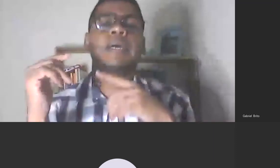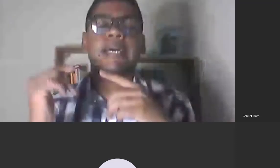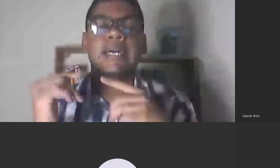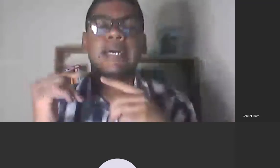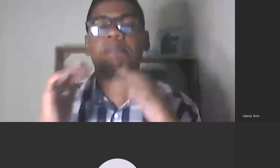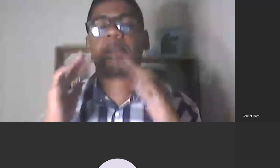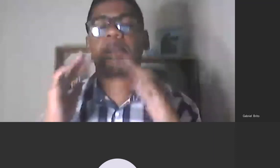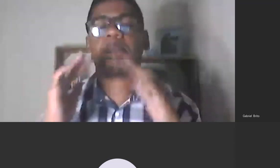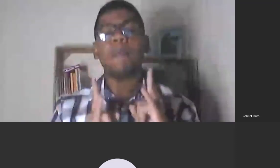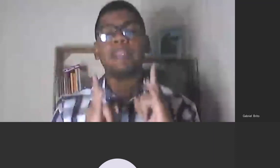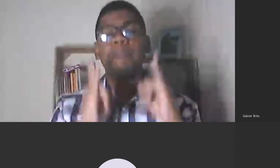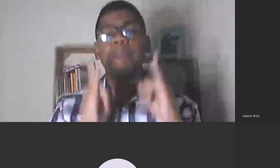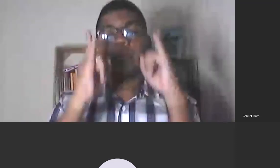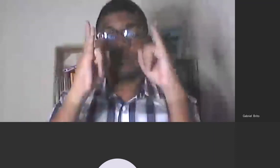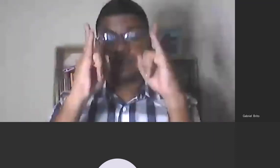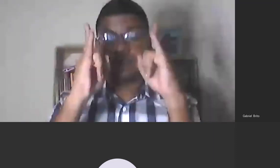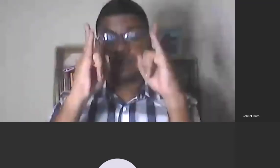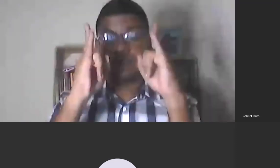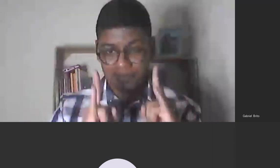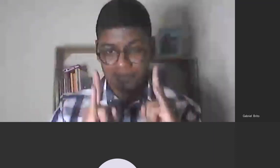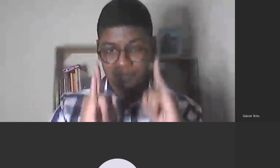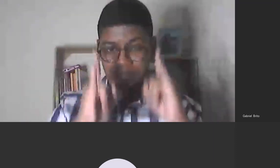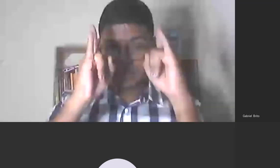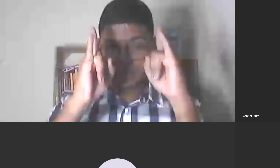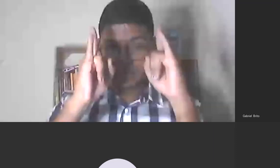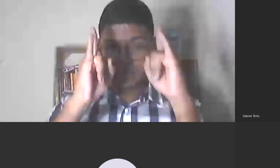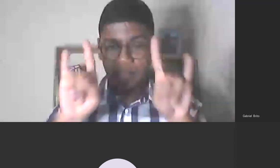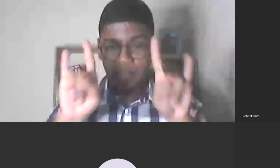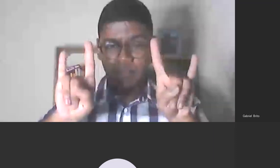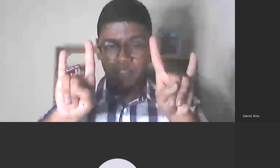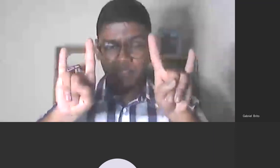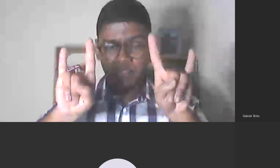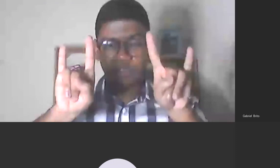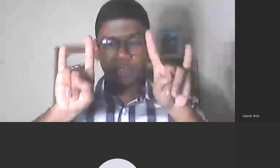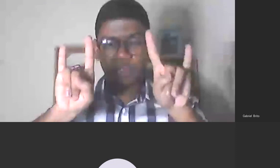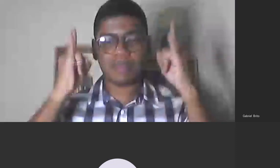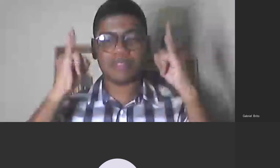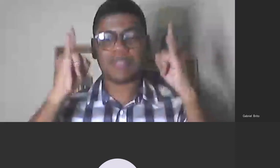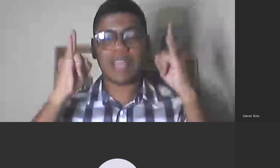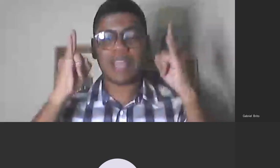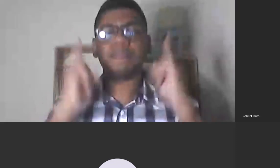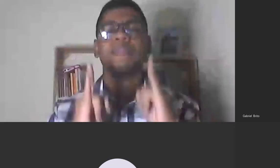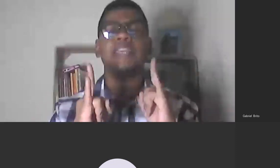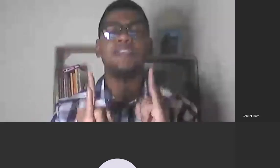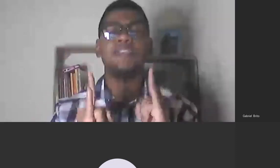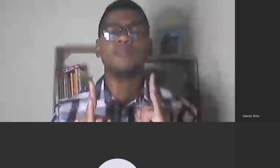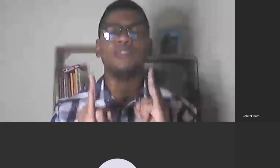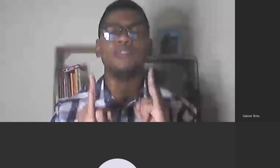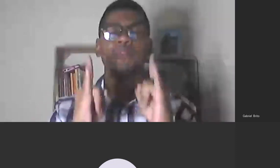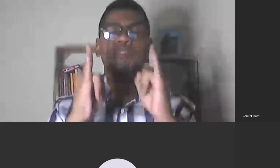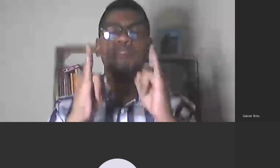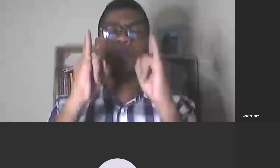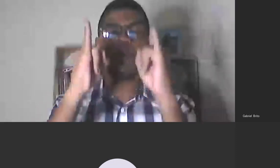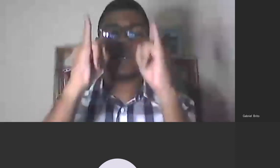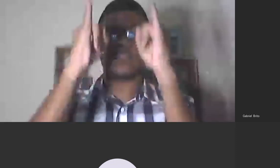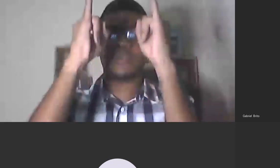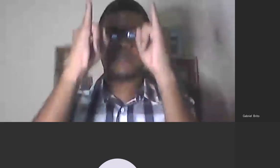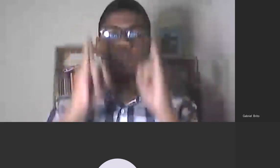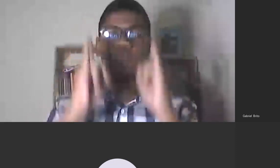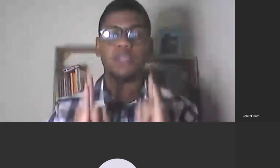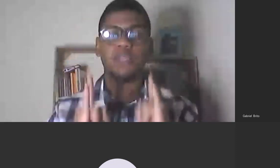Então, o meu apartamento é chifrinho do rock mesmo, tá? E a gente vai fazer como se fosse uma construção